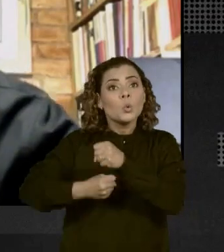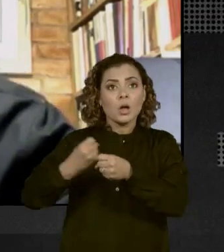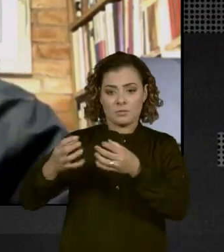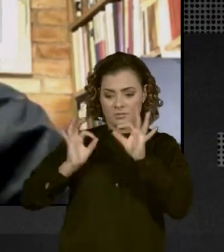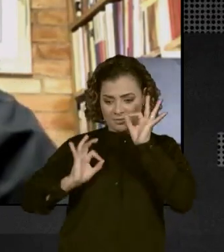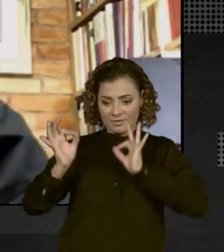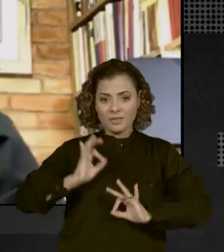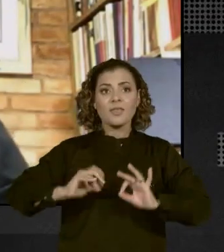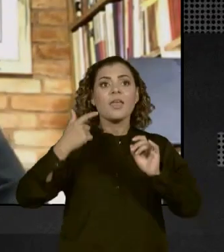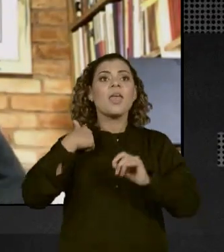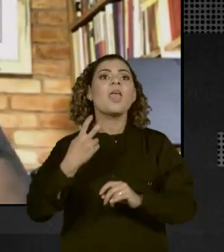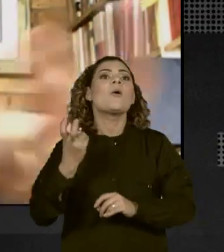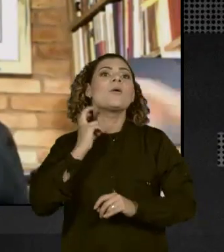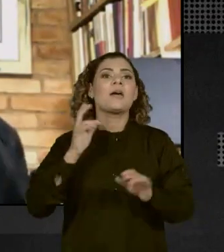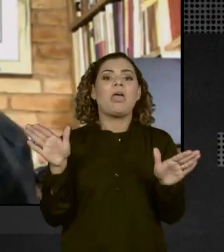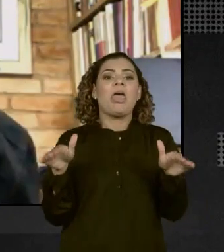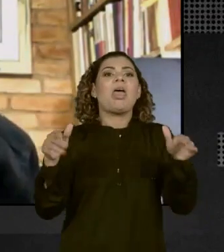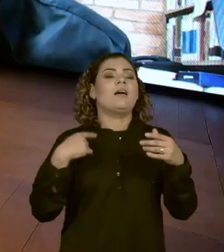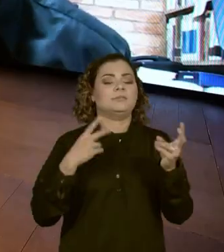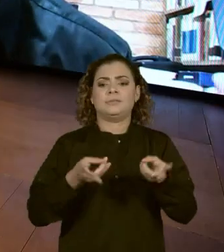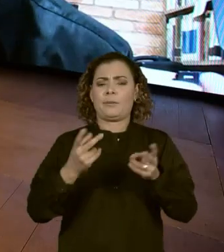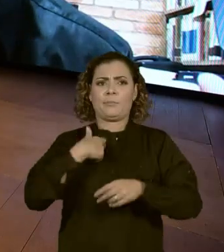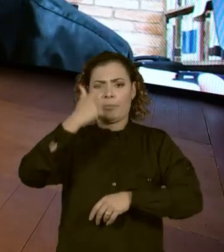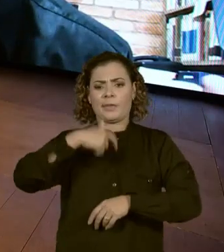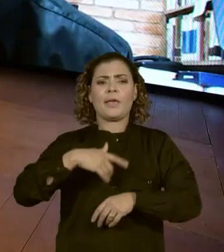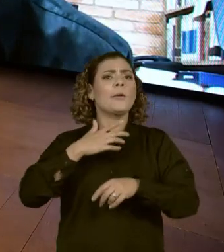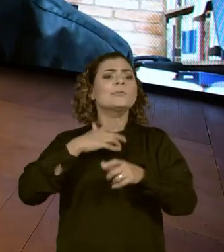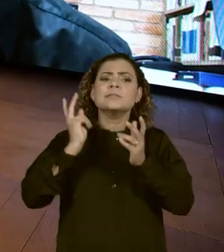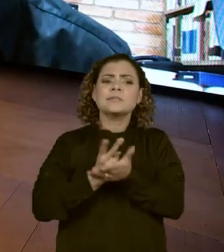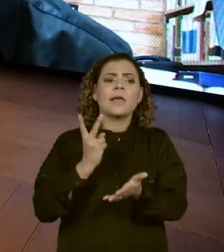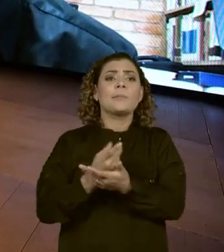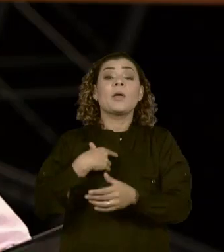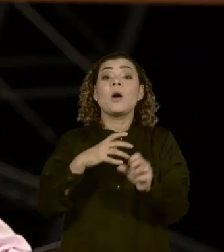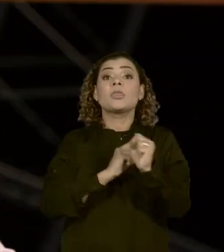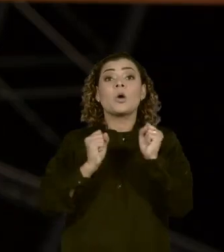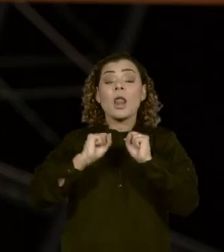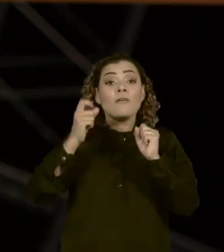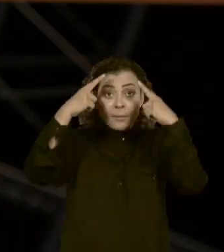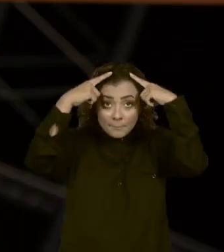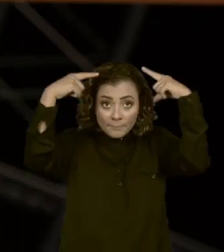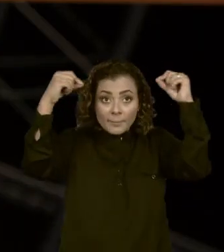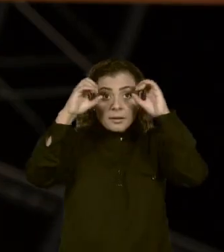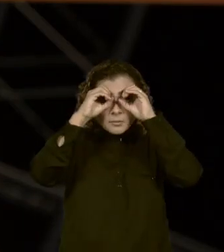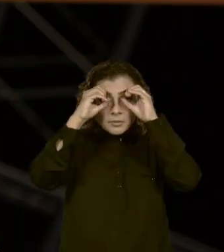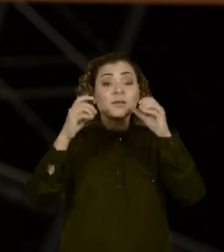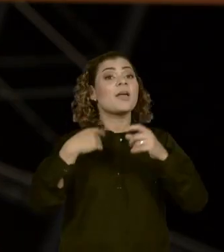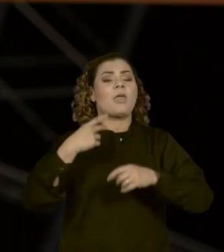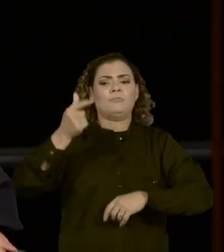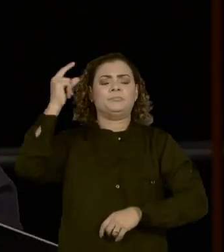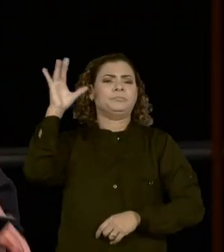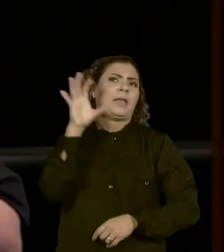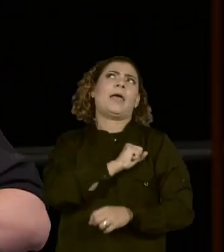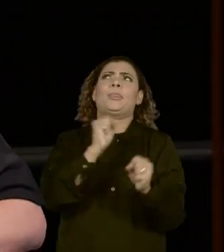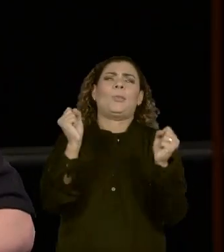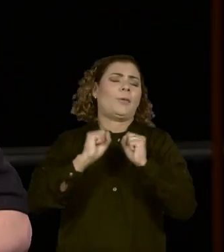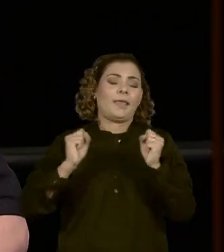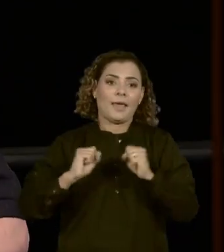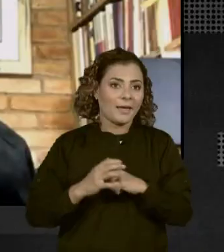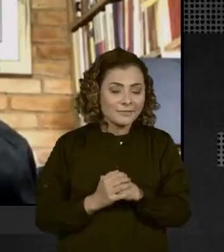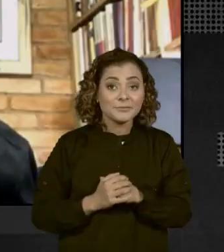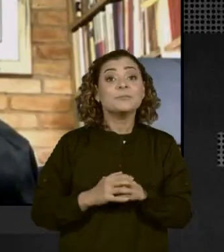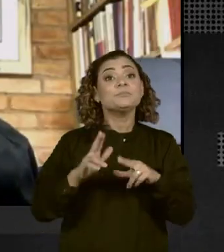mundo do Eu carnaval? gostava pra caramba de carnaval desde pequeno. A minha mãe era uma carnavalesca. A minha mãe me fantasiava todo ano